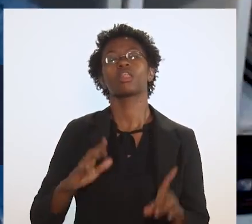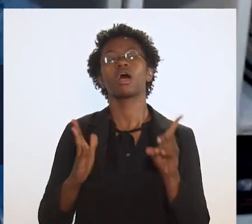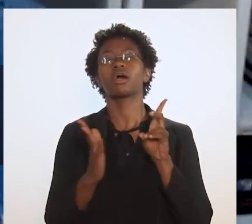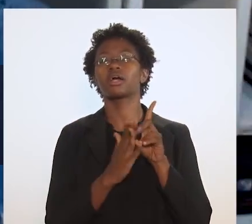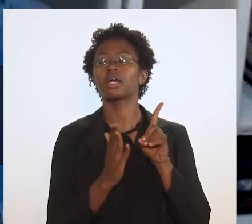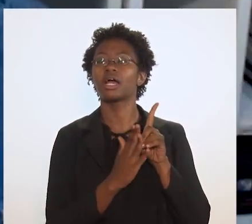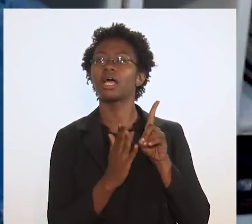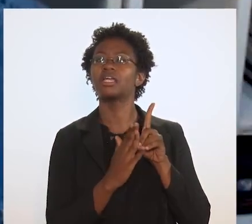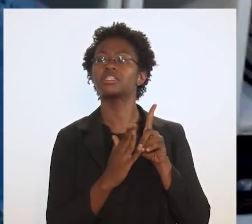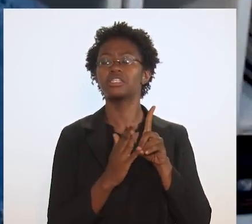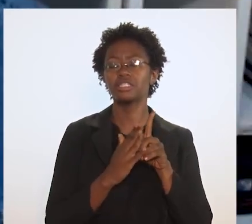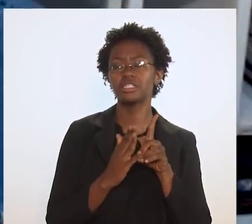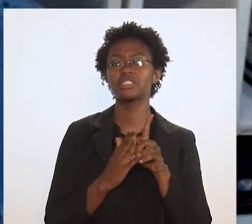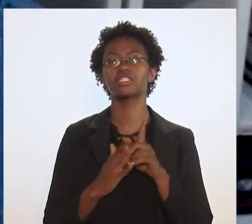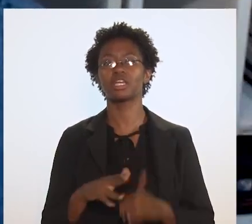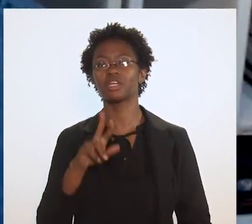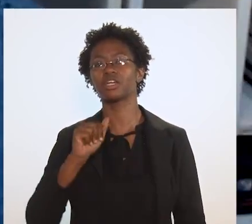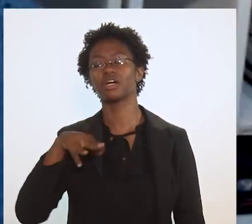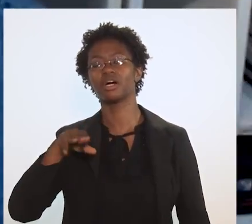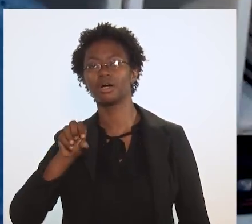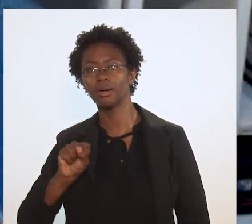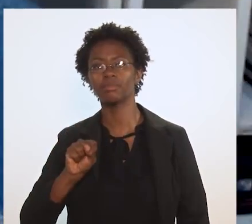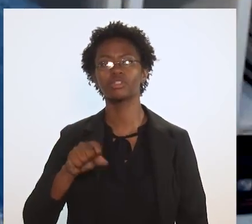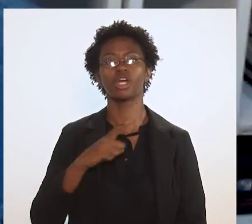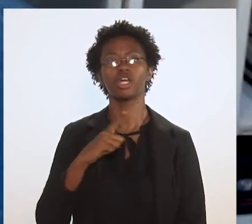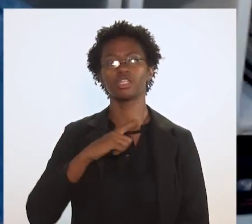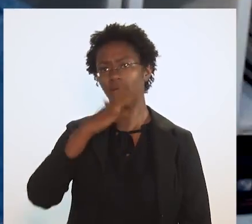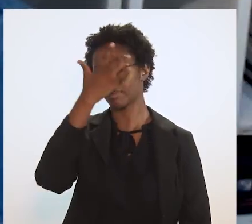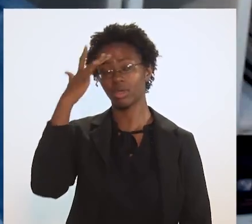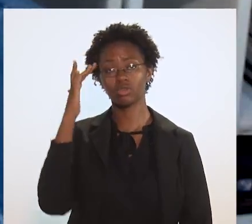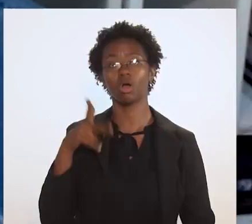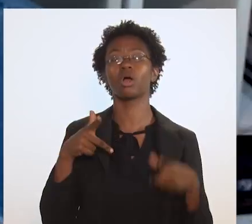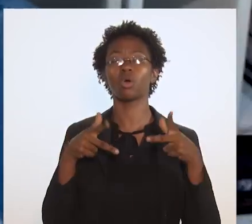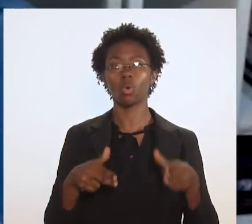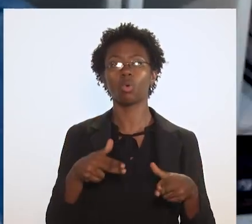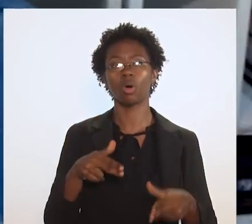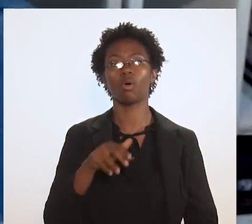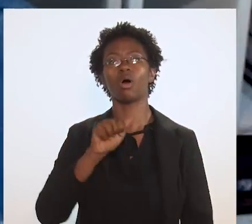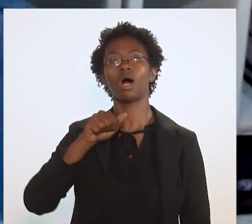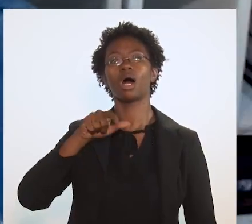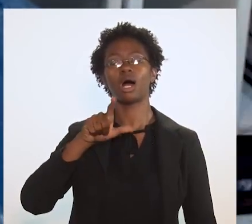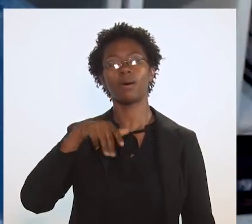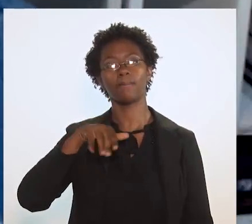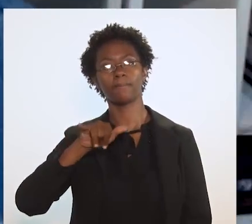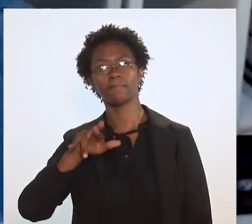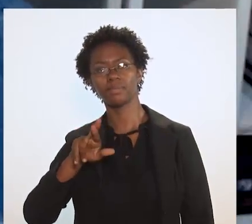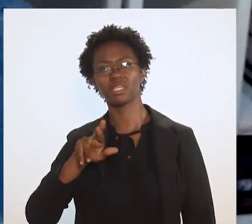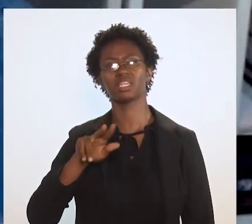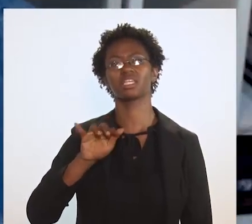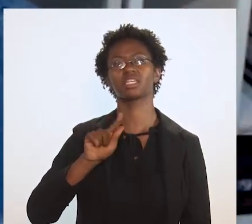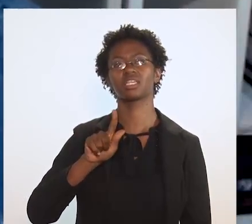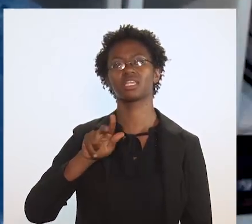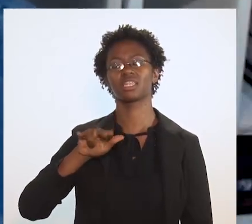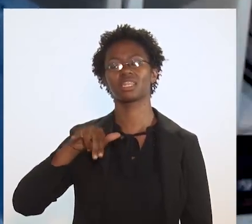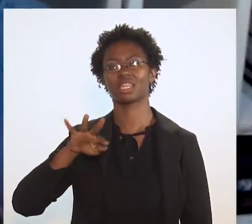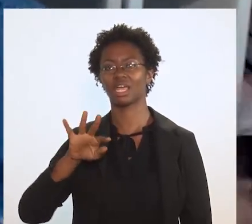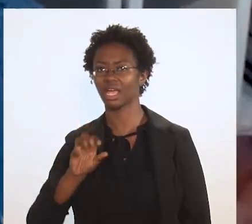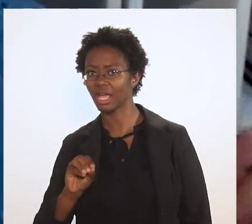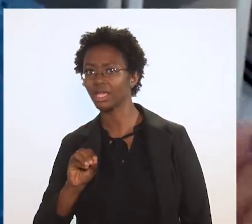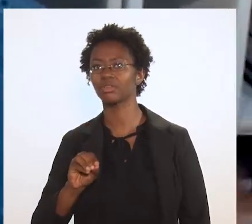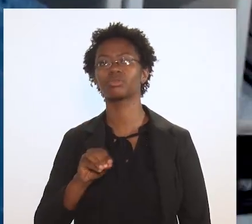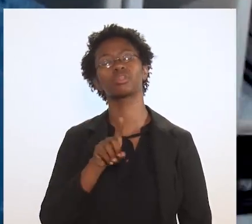Cacique de Ramos e assimilando o talento de seus ídolos, como Almir Guineto, Zeca Pagodinho e Fundo de Quintal.